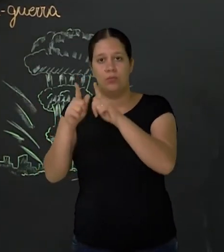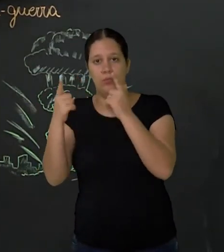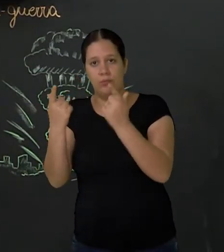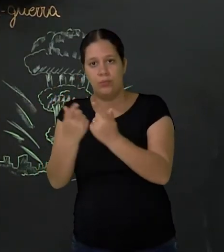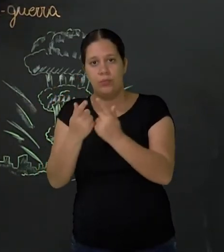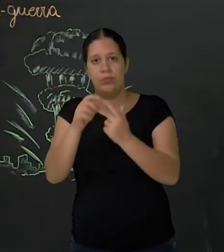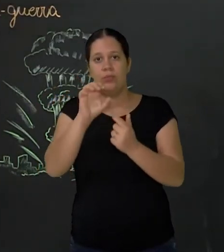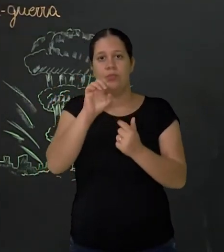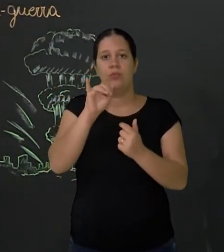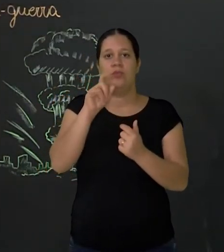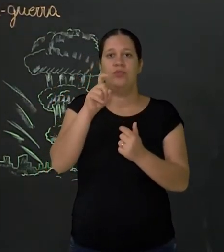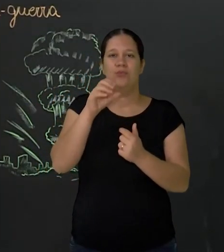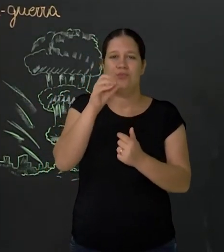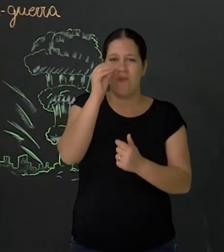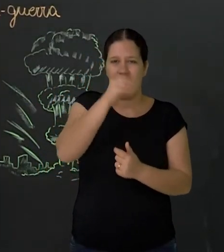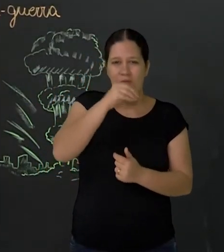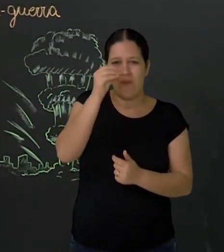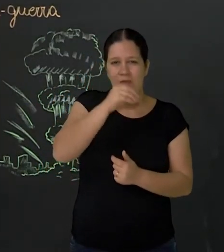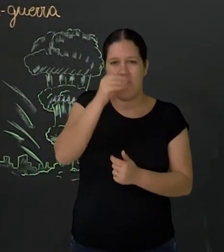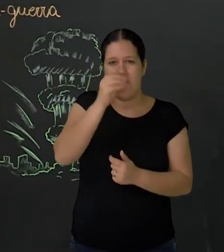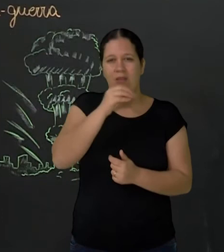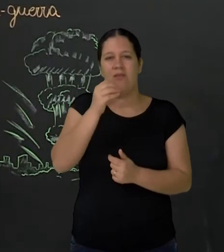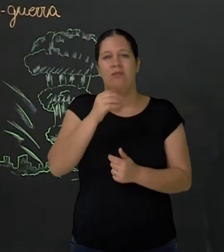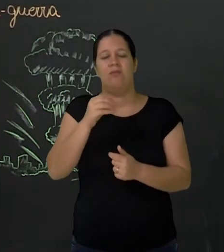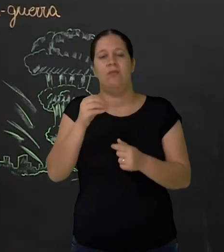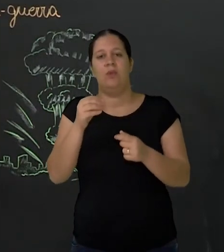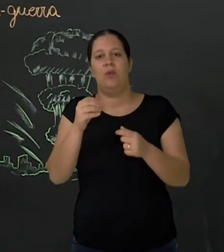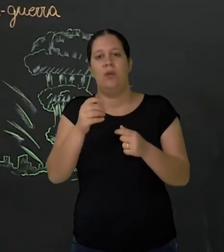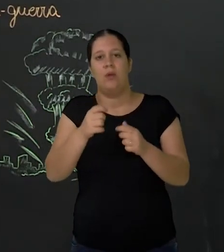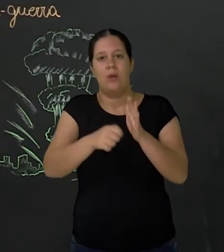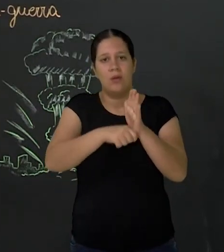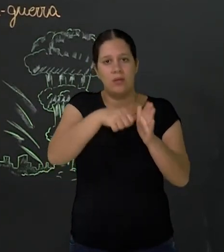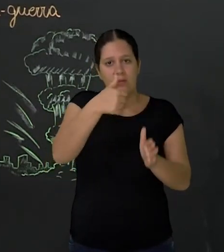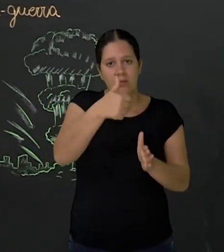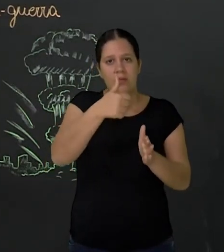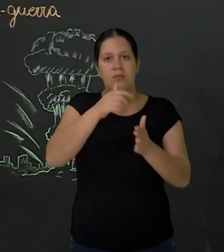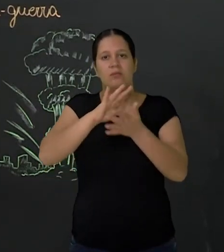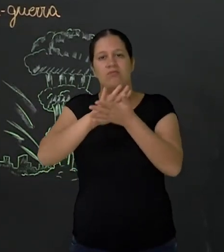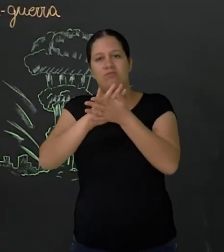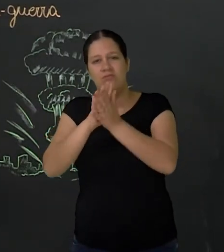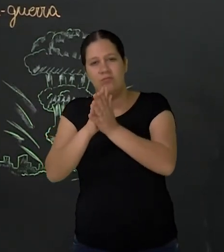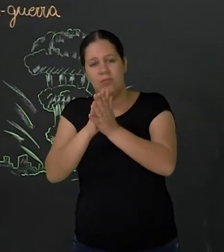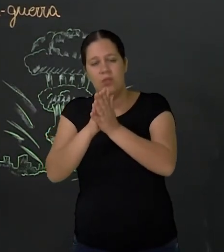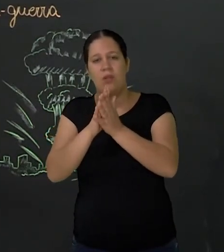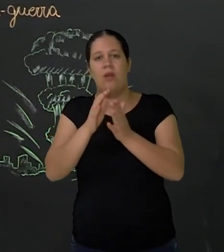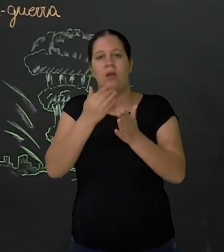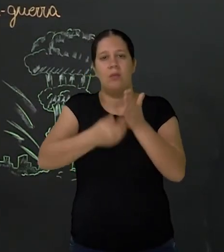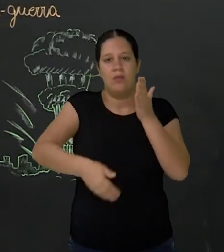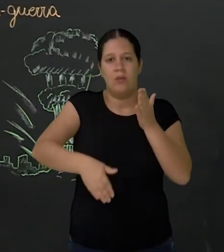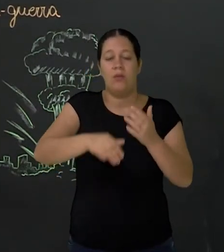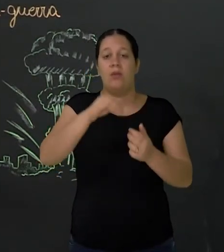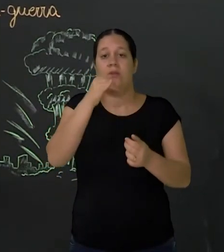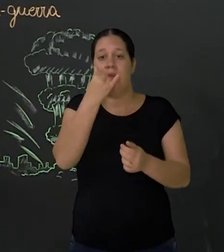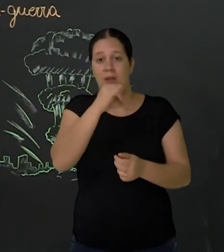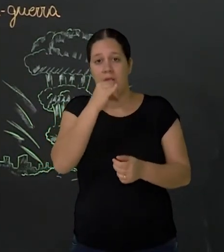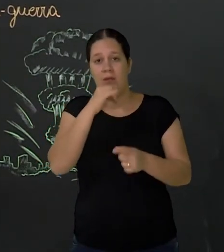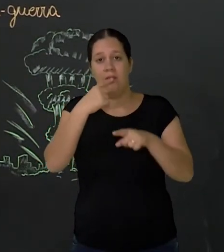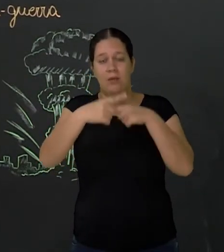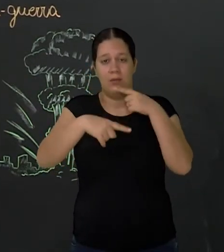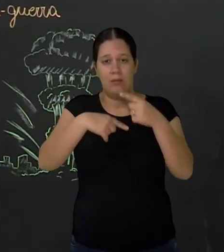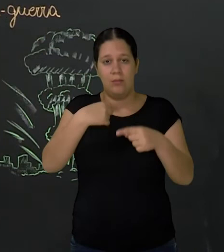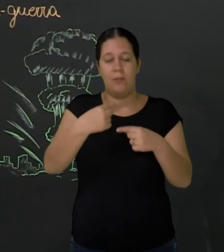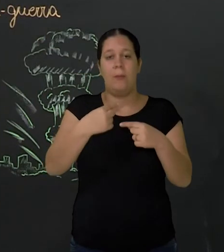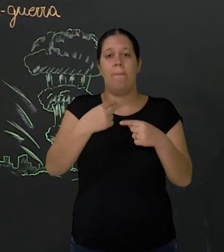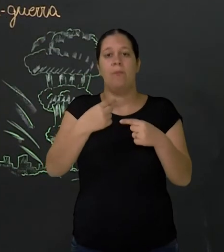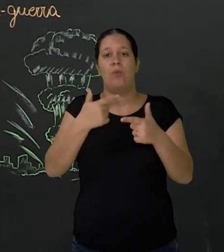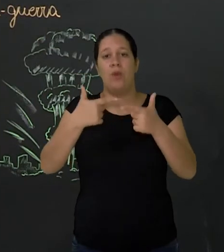eixo acabaria se enfraquecendo bastante. Primeiro foi derrotada a Itália, depois a Alemanha.